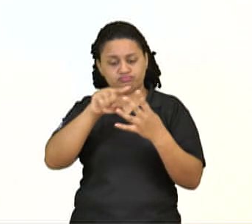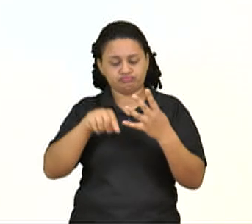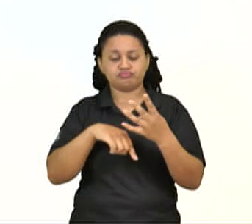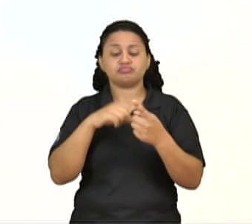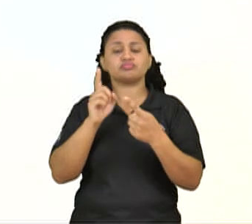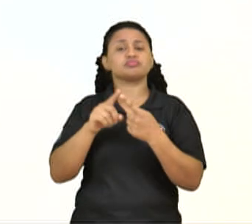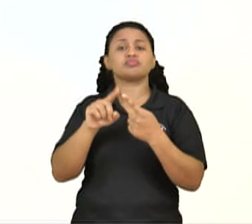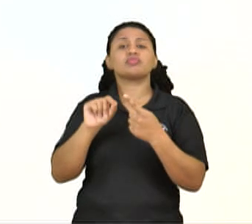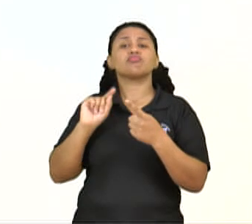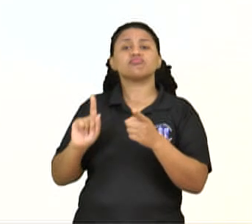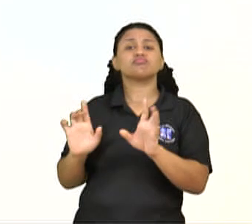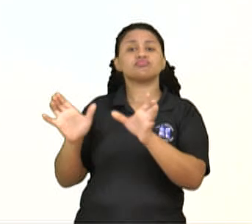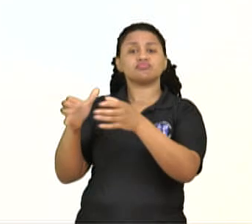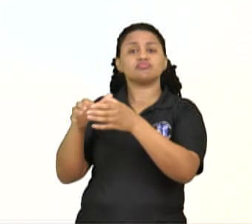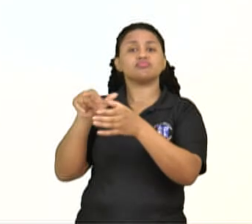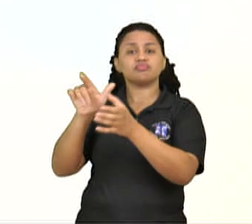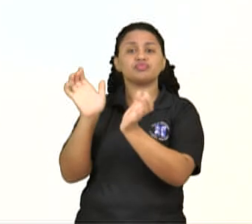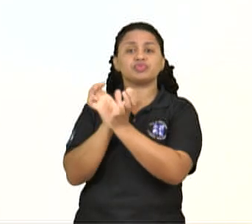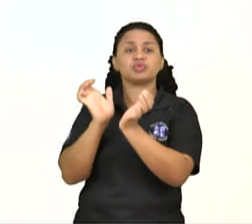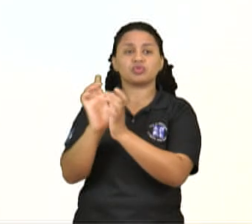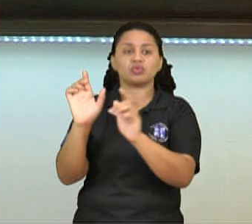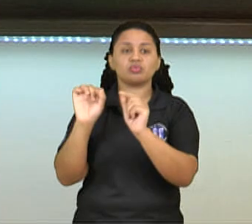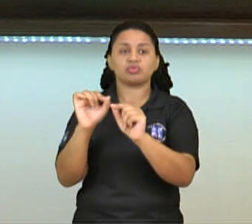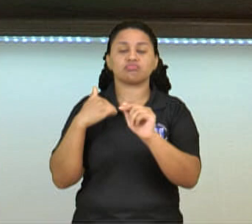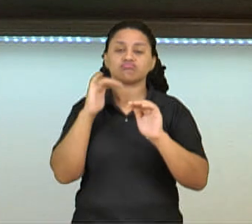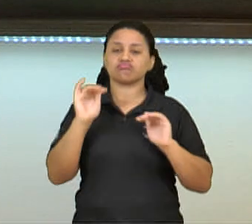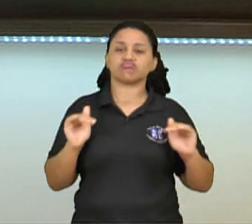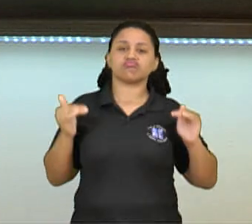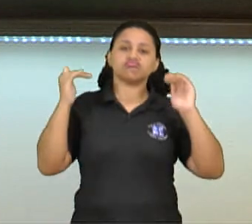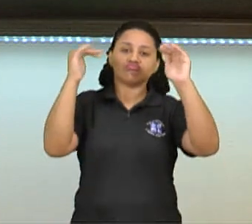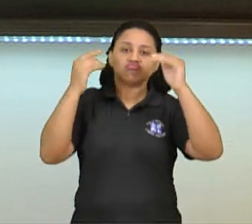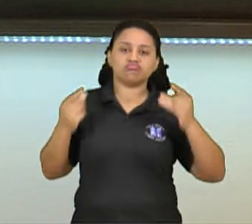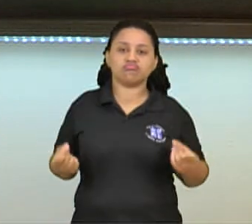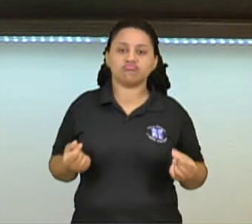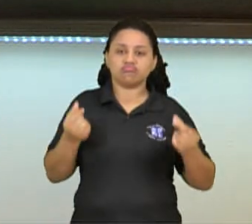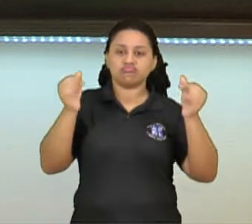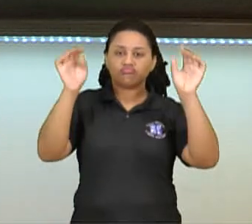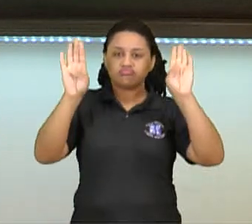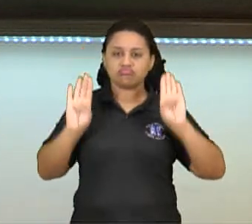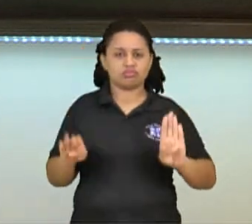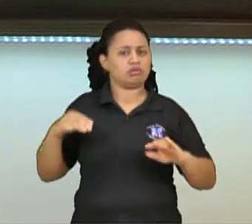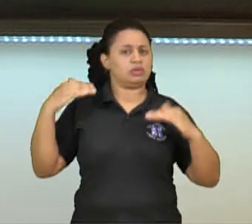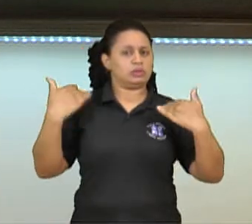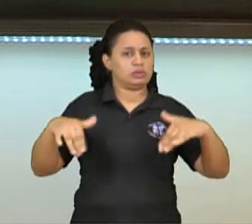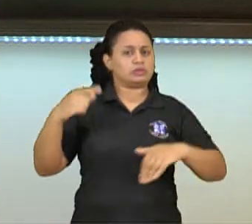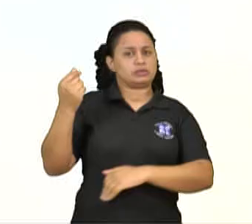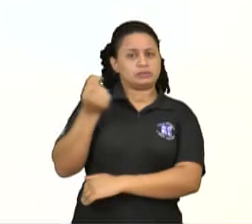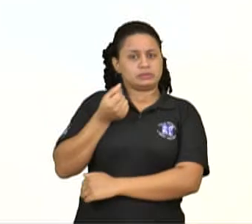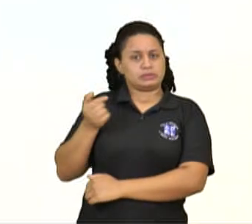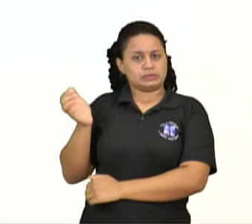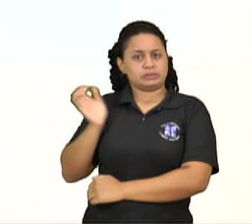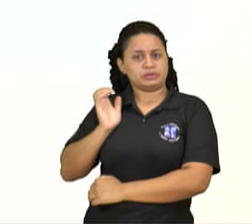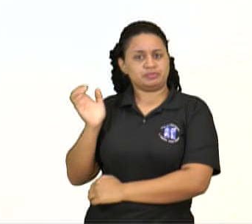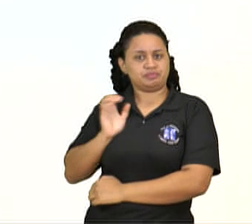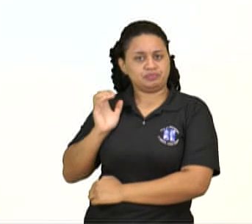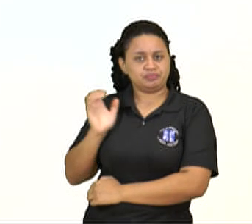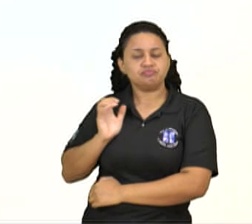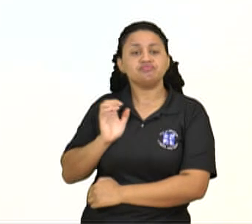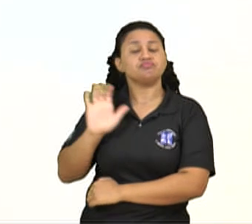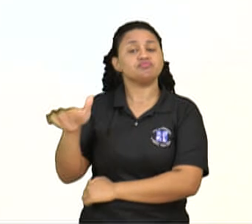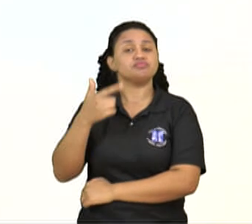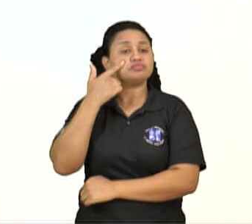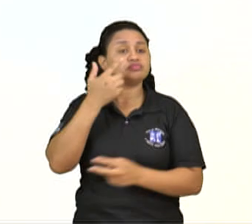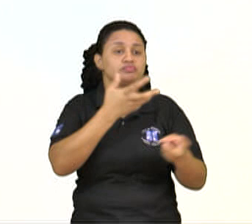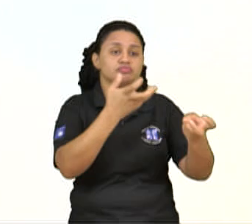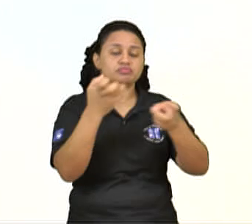eles representavam, sobretudo, a alta burguesia, aqueles burgueses mais ricos. E a gente vai ver que tem grupos